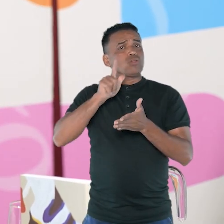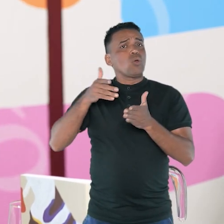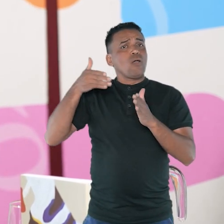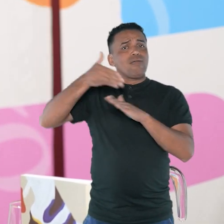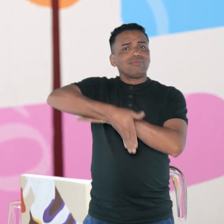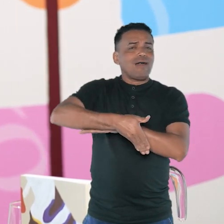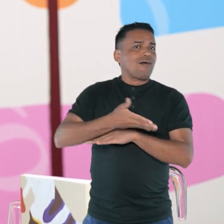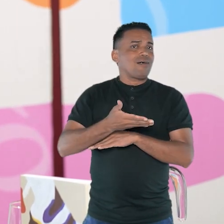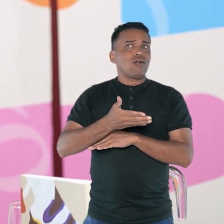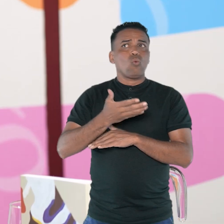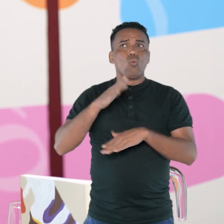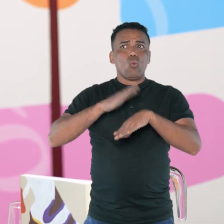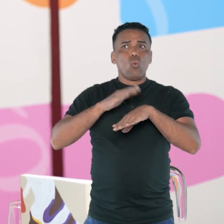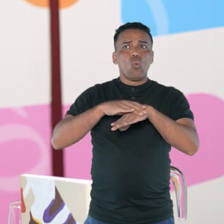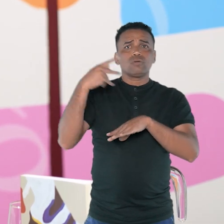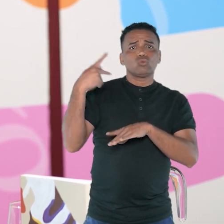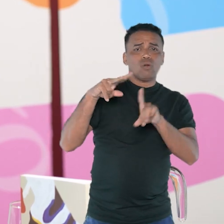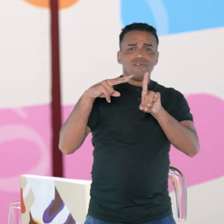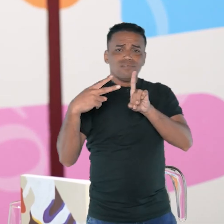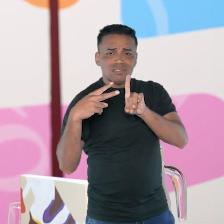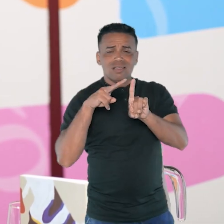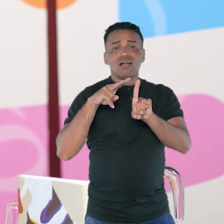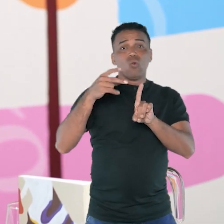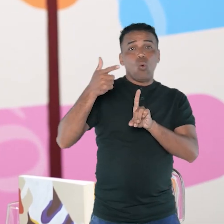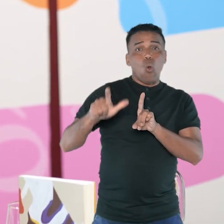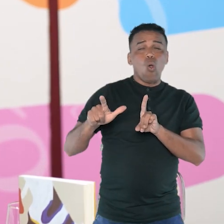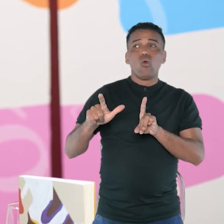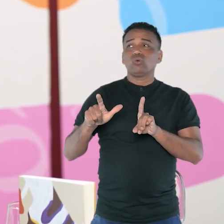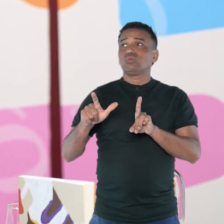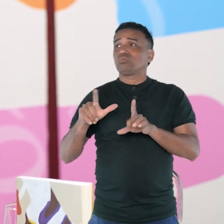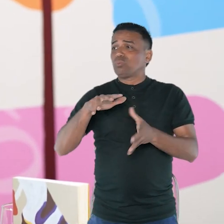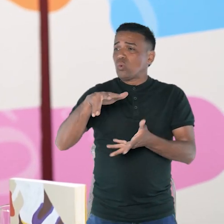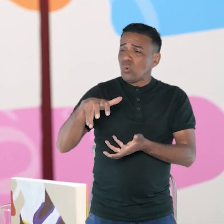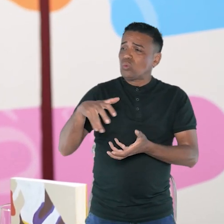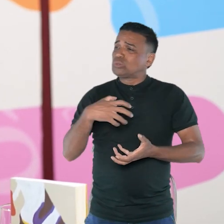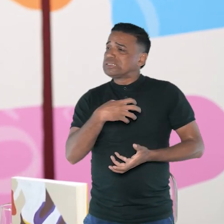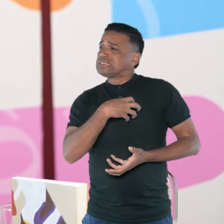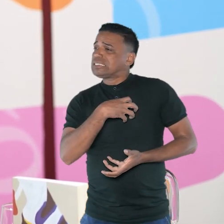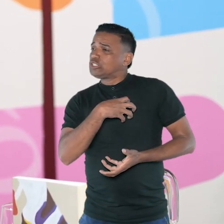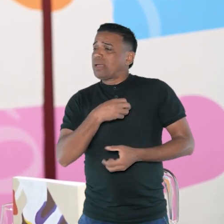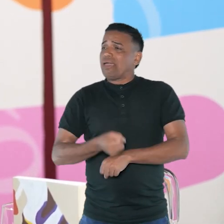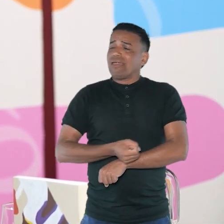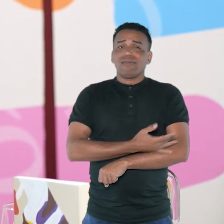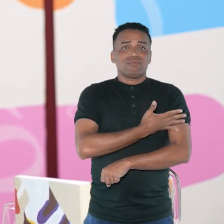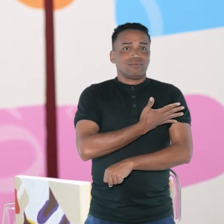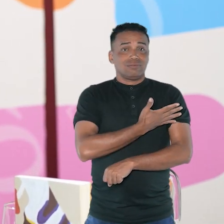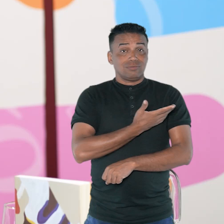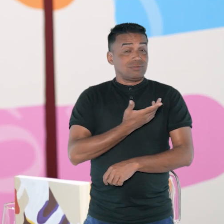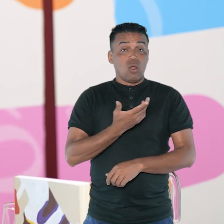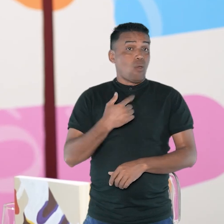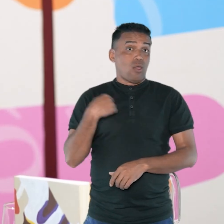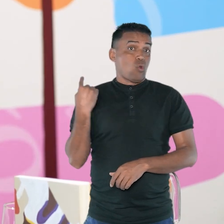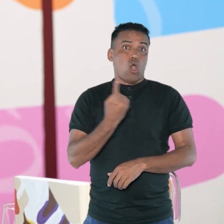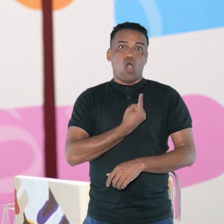foi o olhar que a Andressa teve naquele outro mundo? Qual foi o sentimento? Né? A gente sabe que não é o nosso